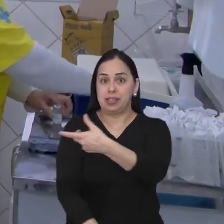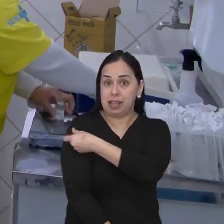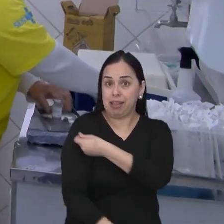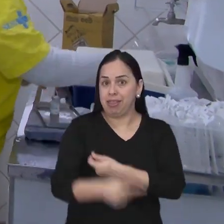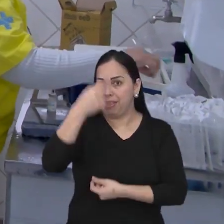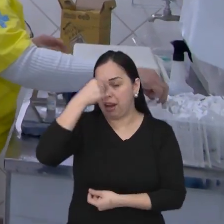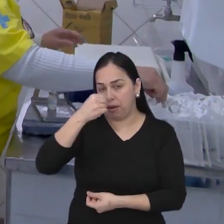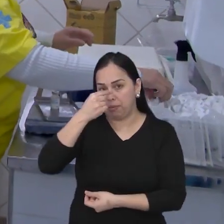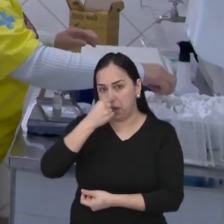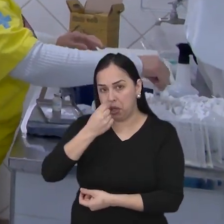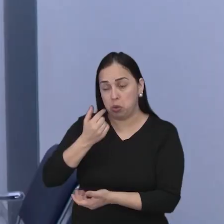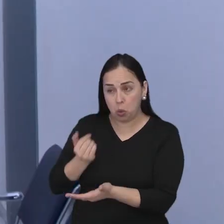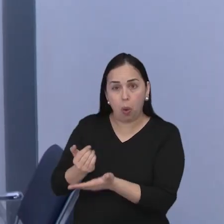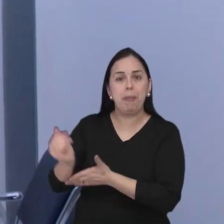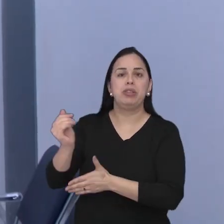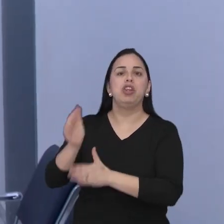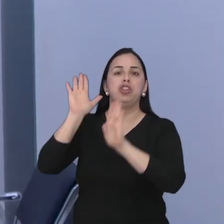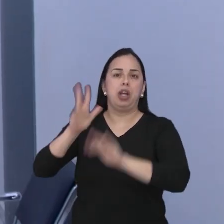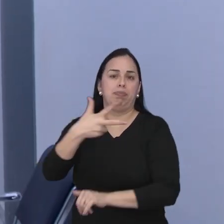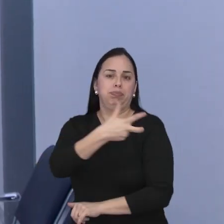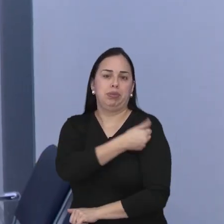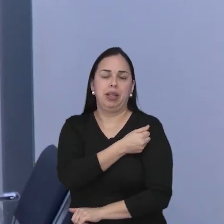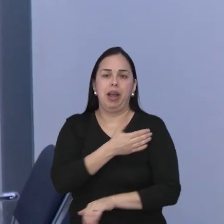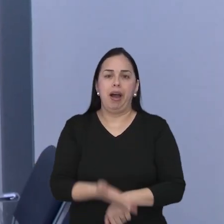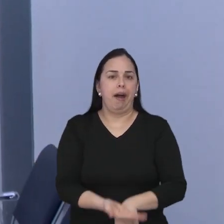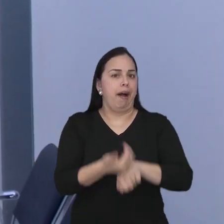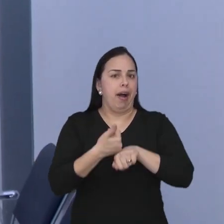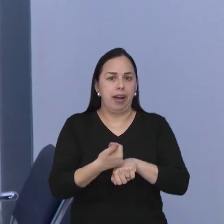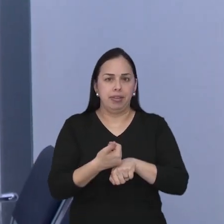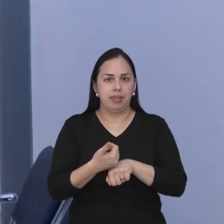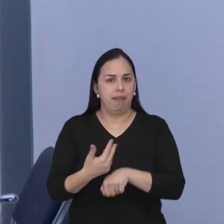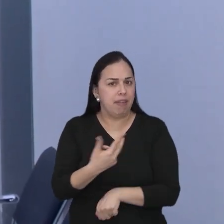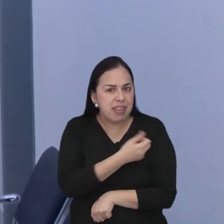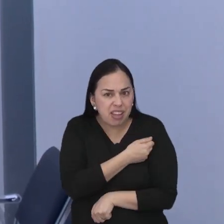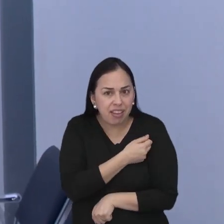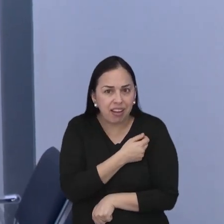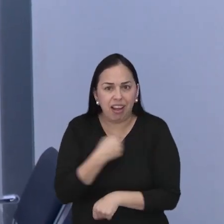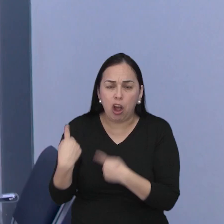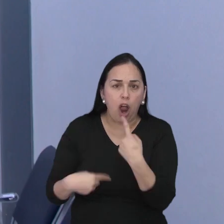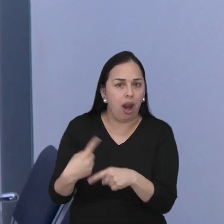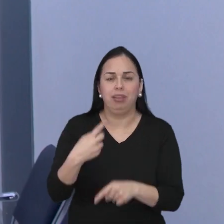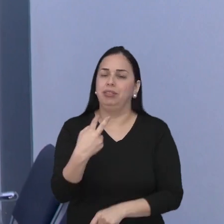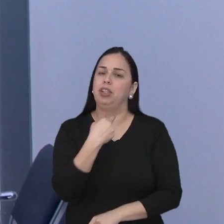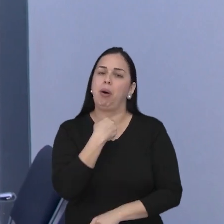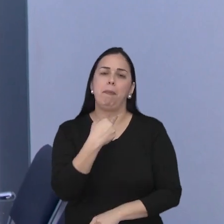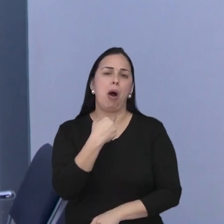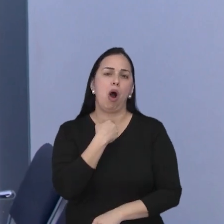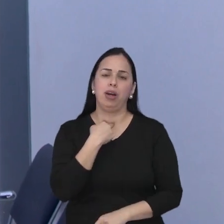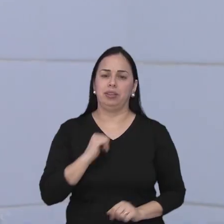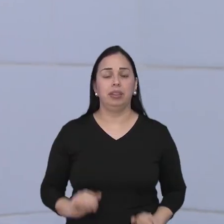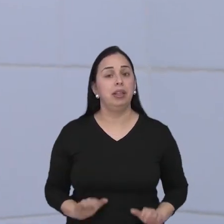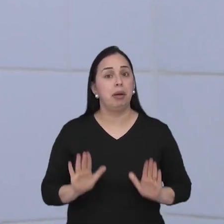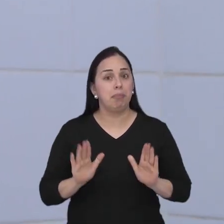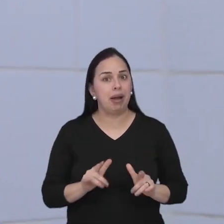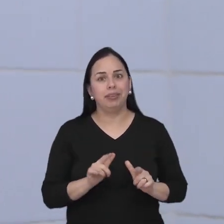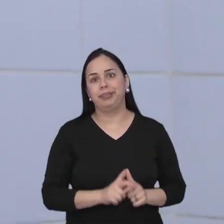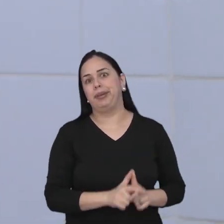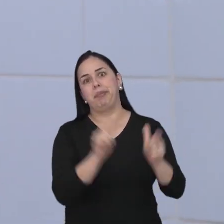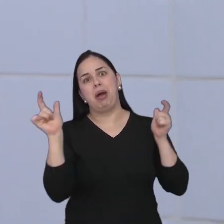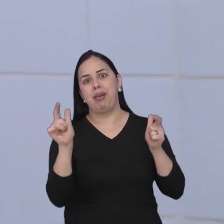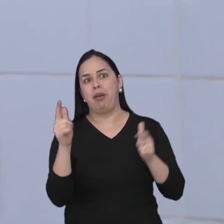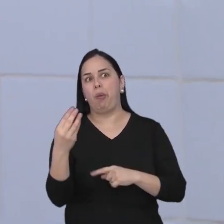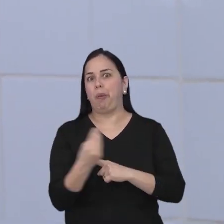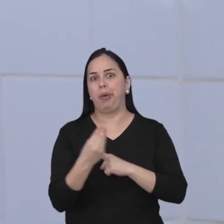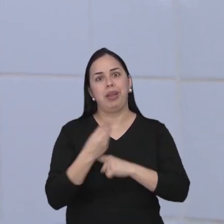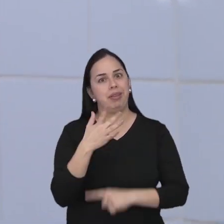tomou logo no início da campanha. Já me adiantei. Vacina não pode atrasar. Pode adiantar, atrasar não. Mas nem todo mundo